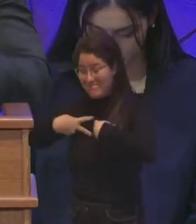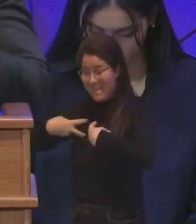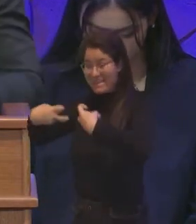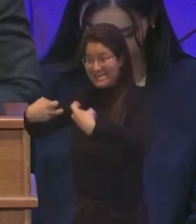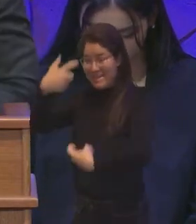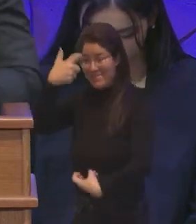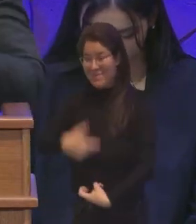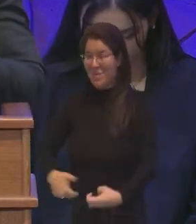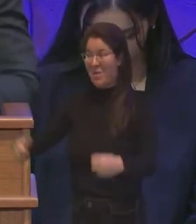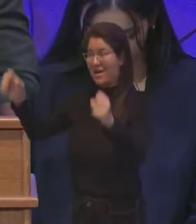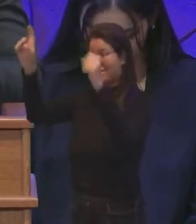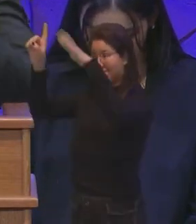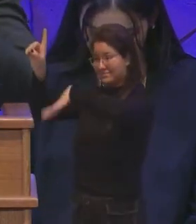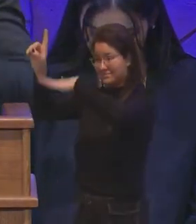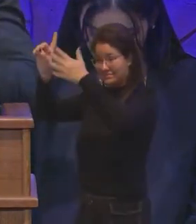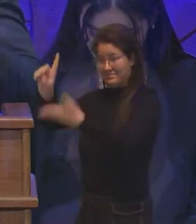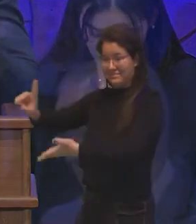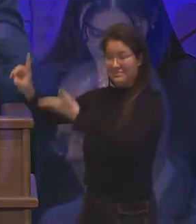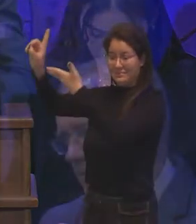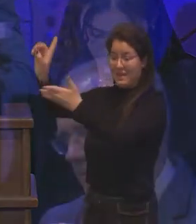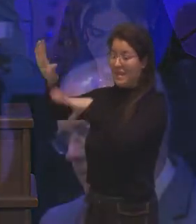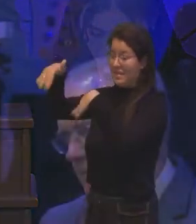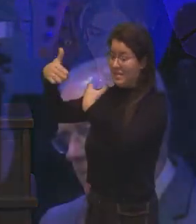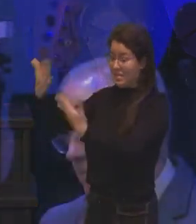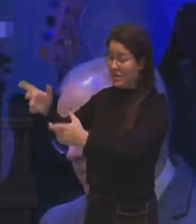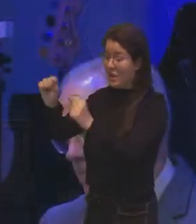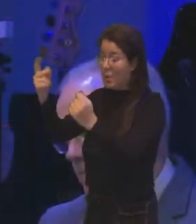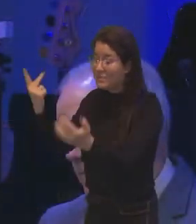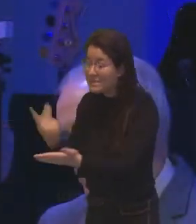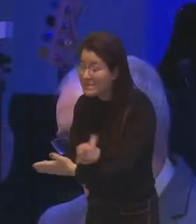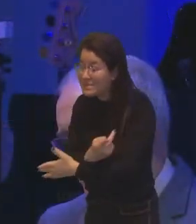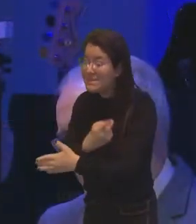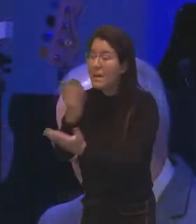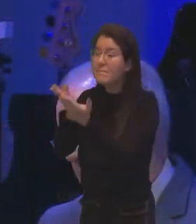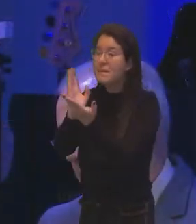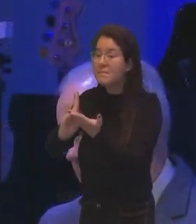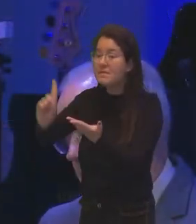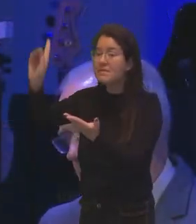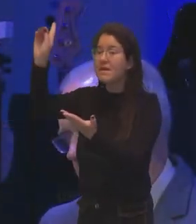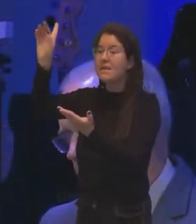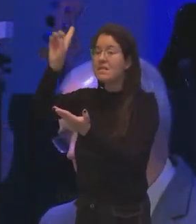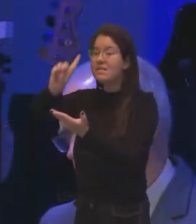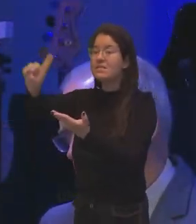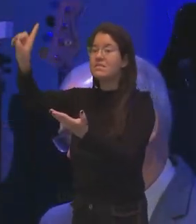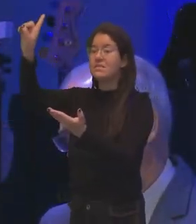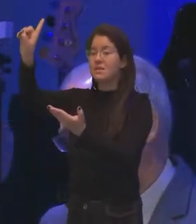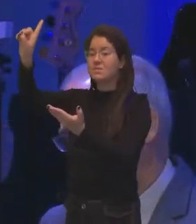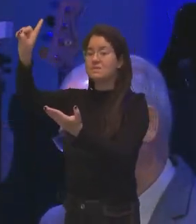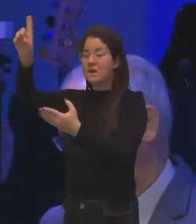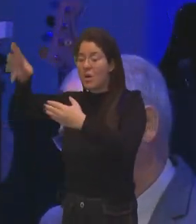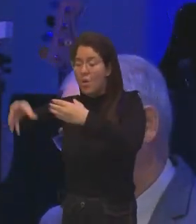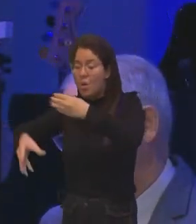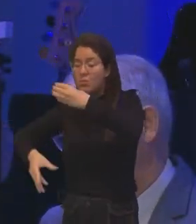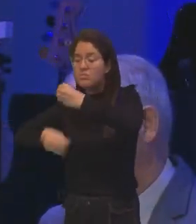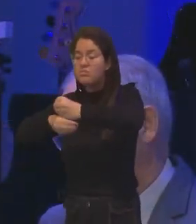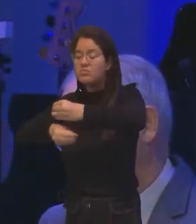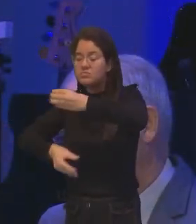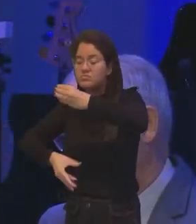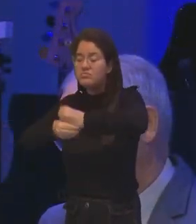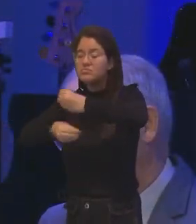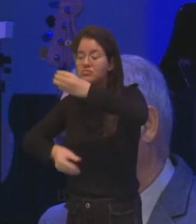o Senhor lhes acrescentava dia a dia aqueles que iam sendo